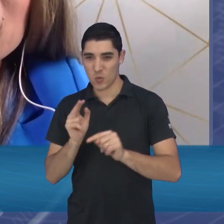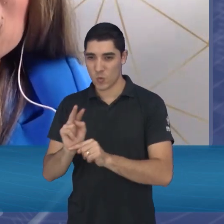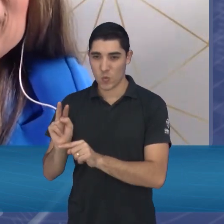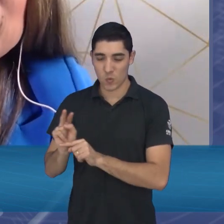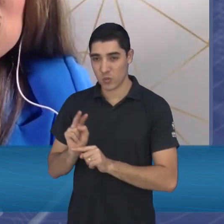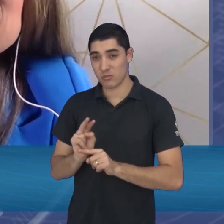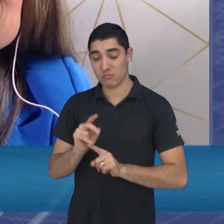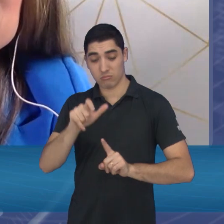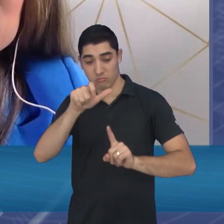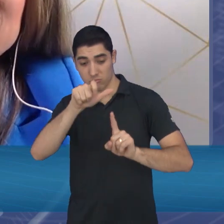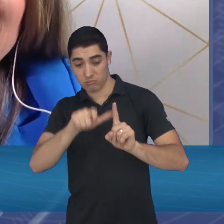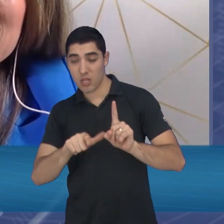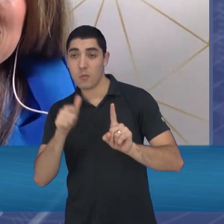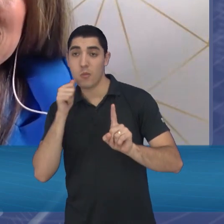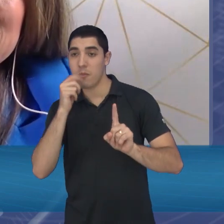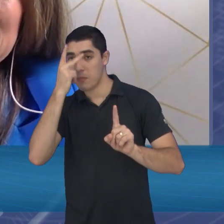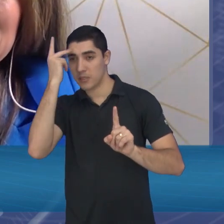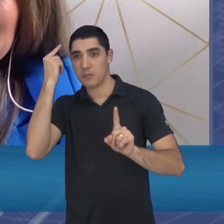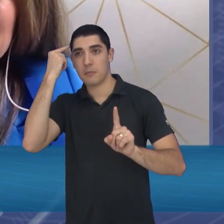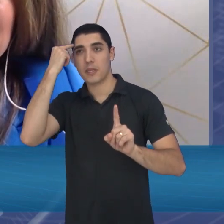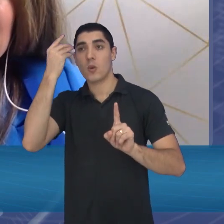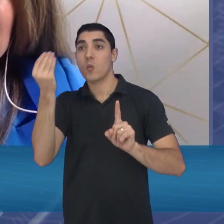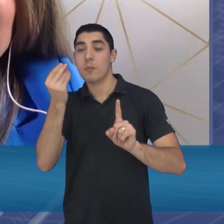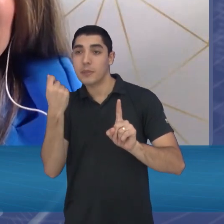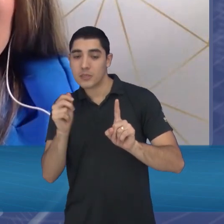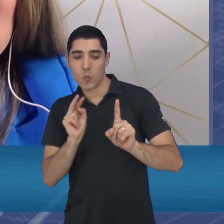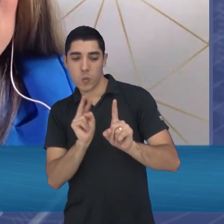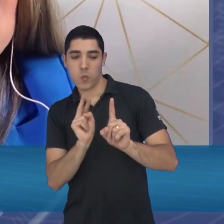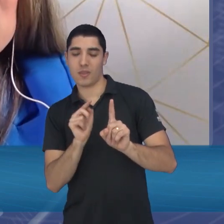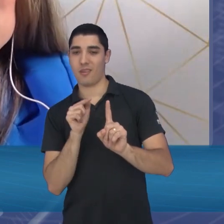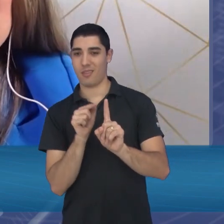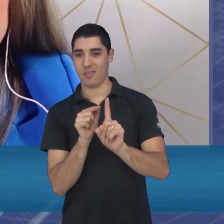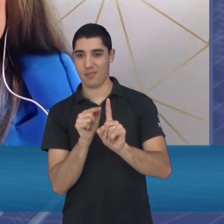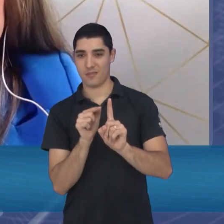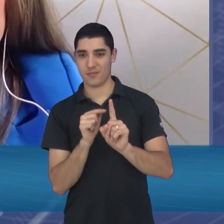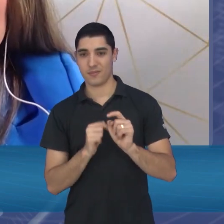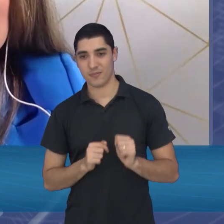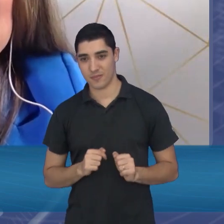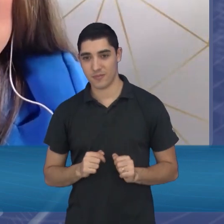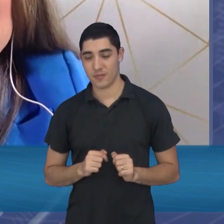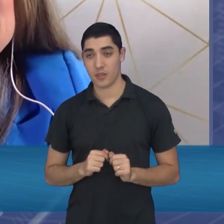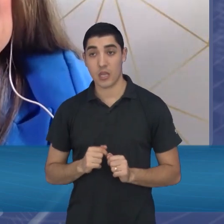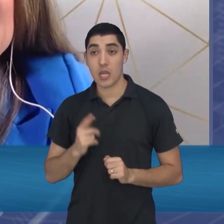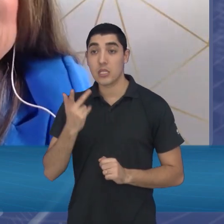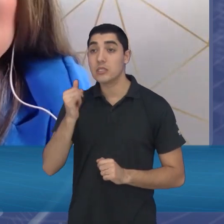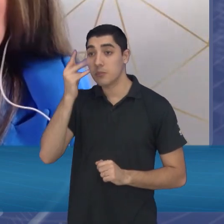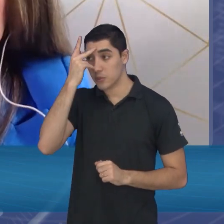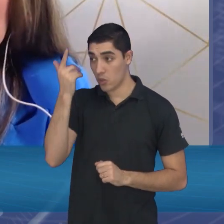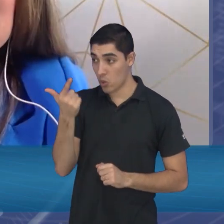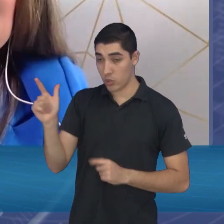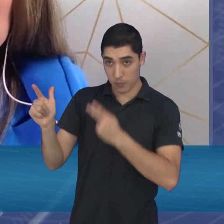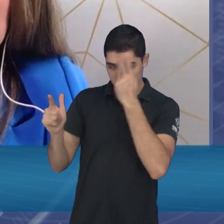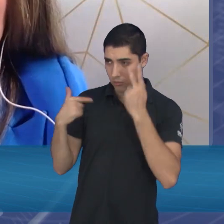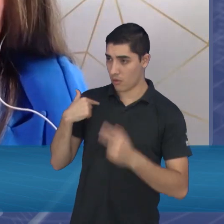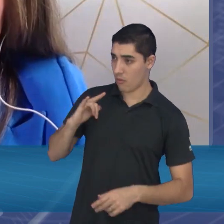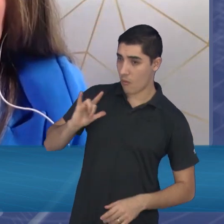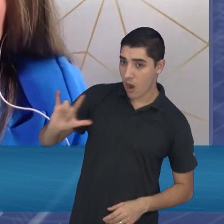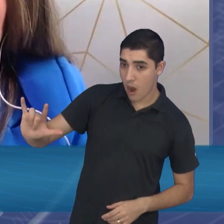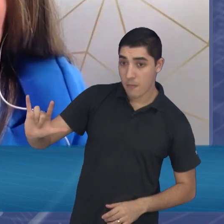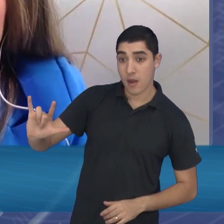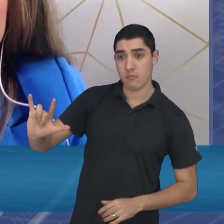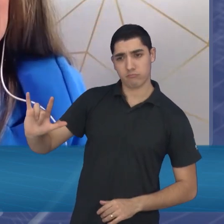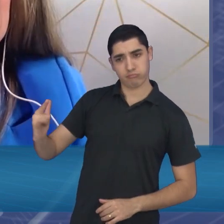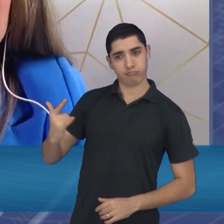a própria cuidadora se cuidar. Né? É o famoso amar o próximo como a si mesmo. Primeiro eu preciso me